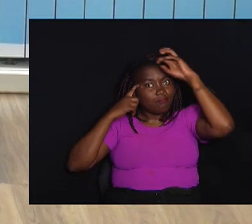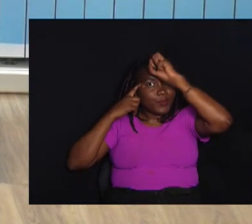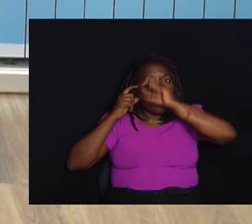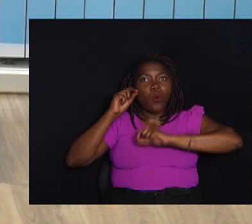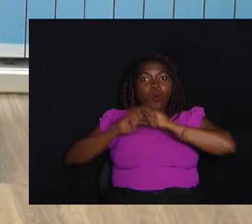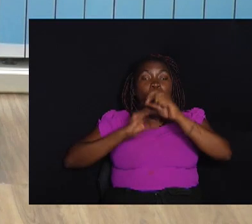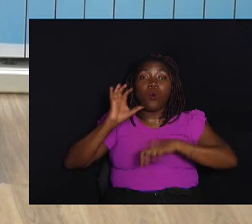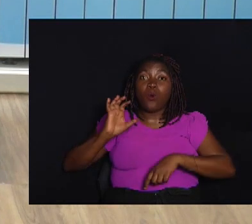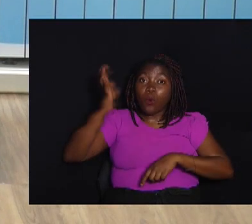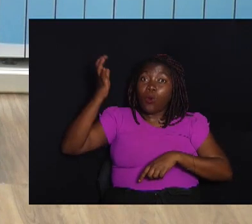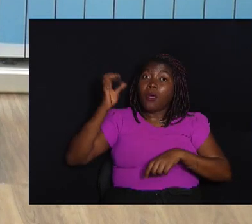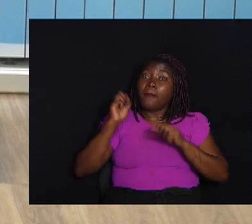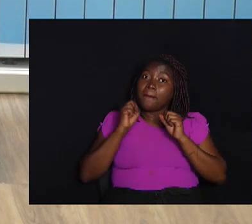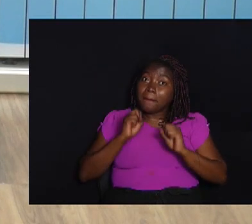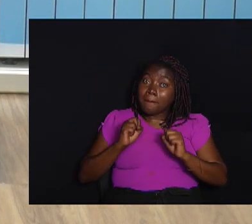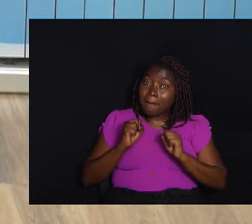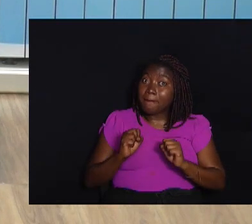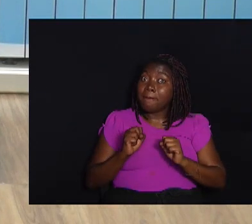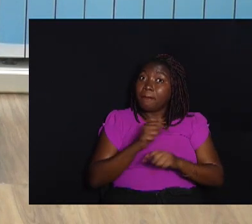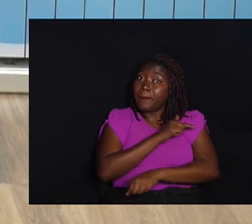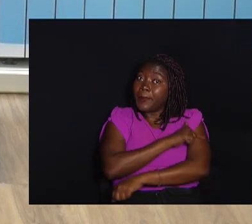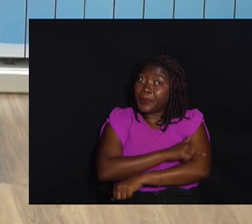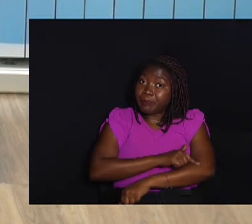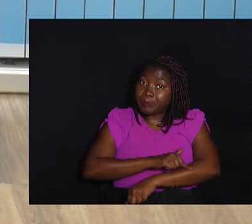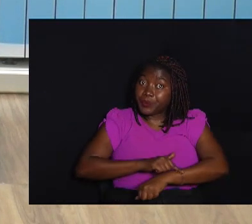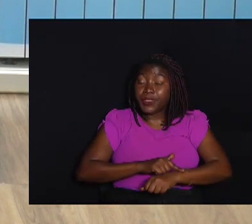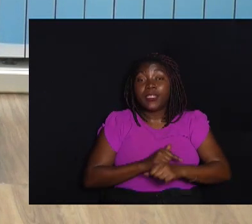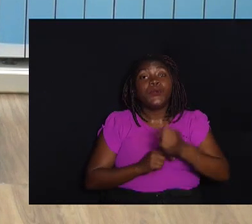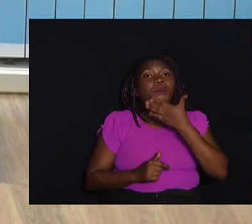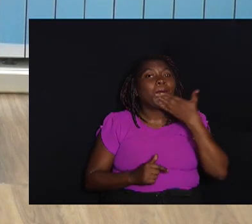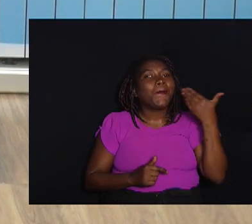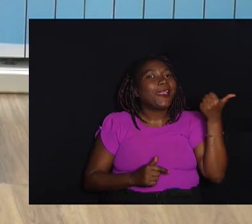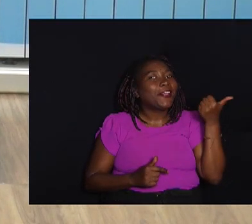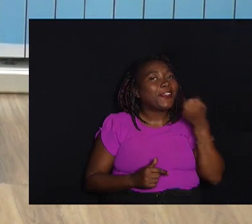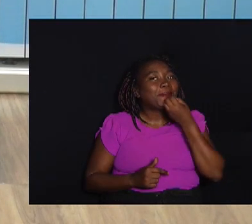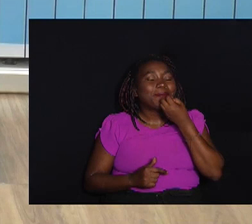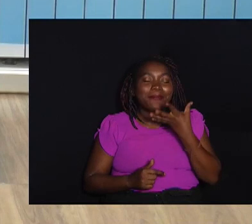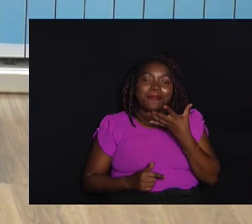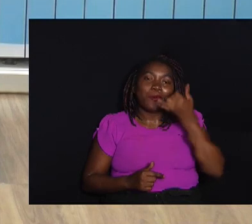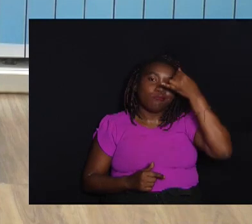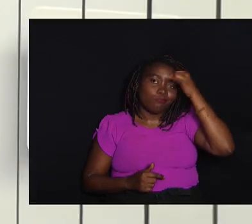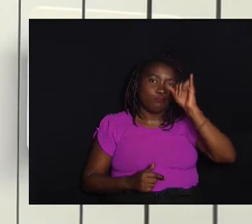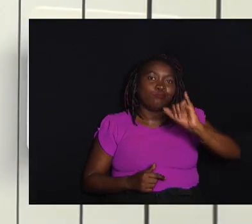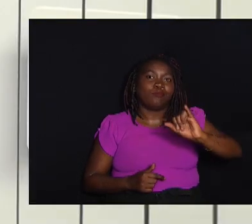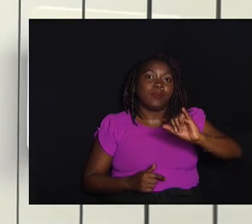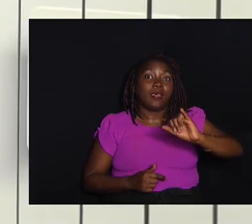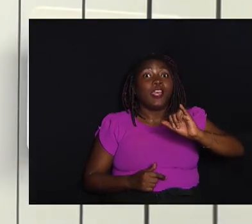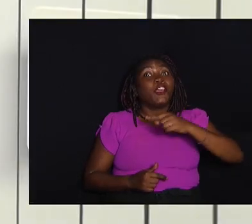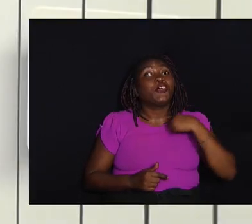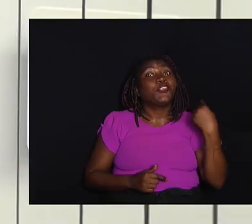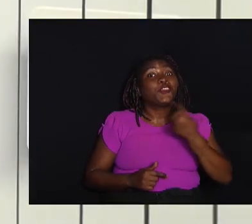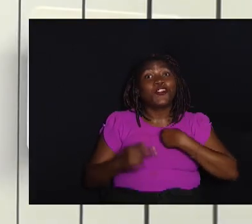para a gente poder tomar aí certas atitudes e o que é melhor, né, seria bom se não acontecesse. Nós falamos